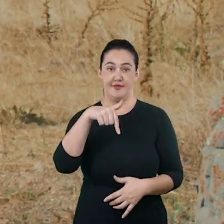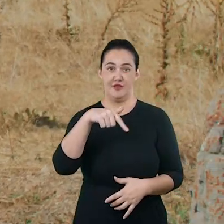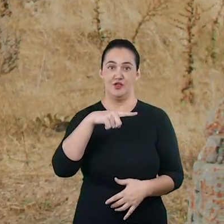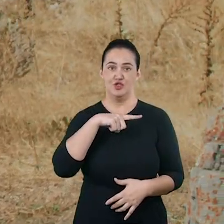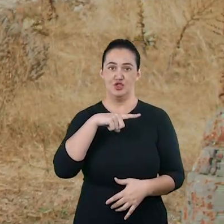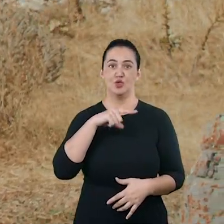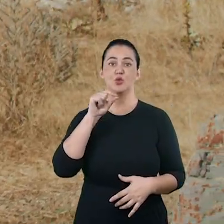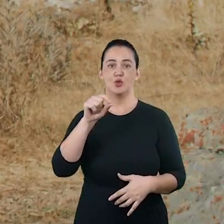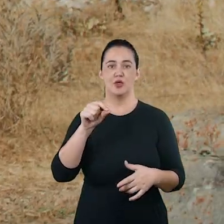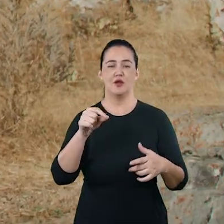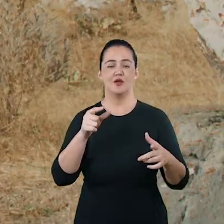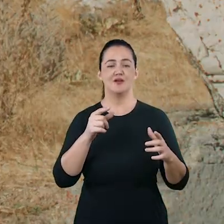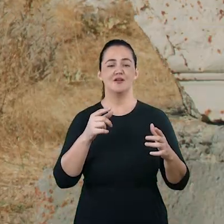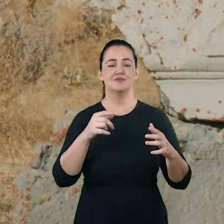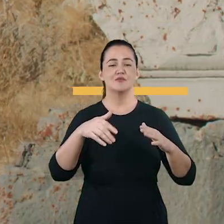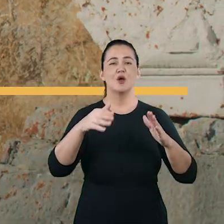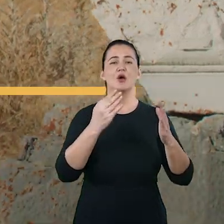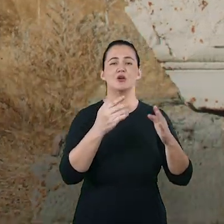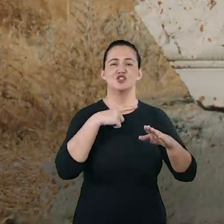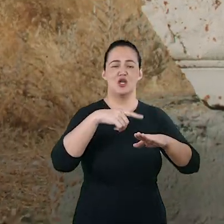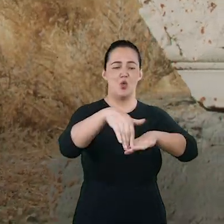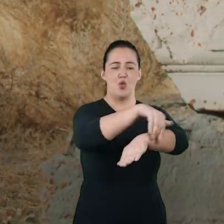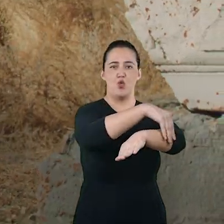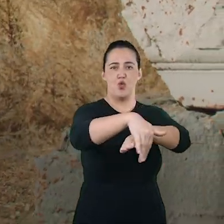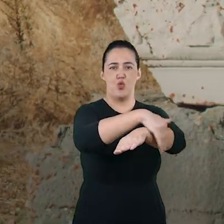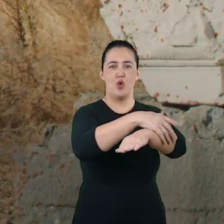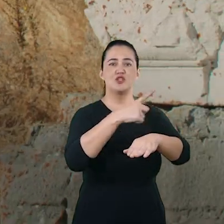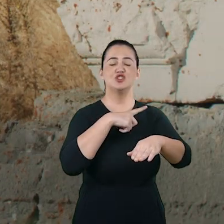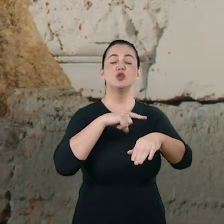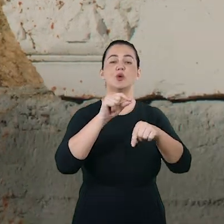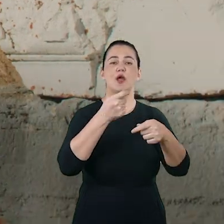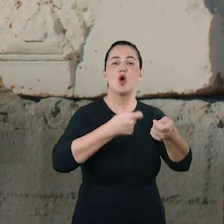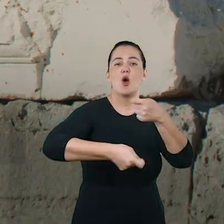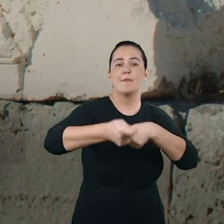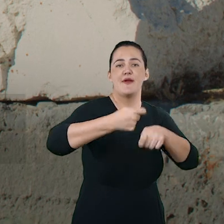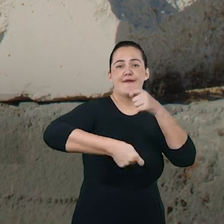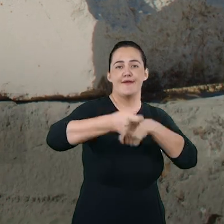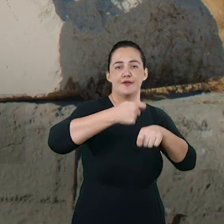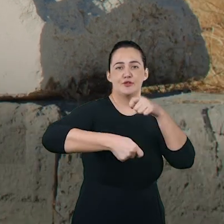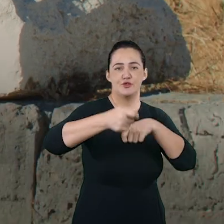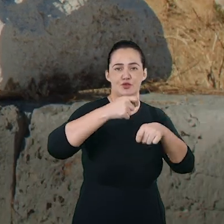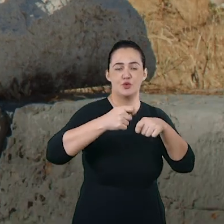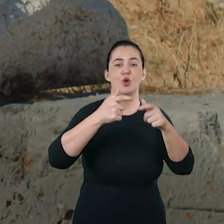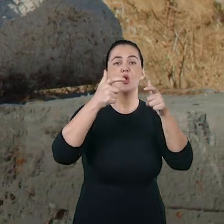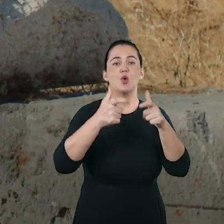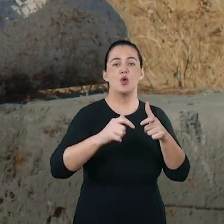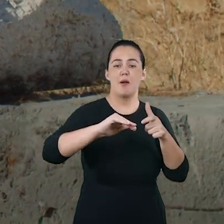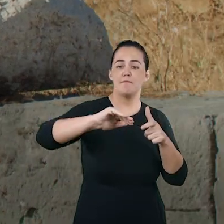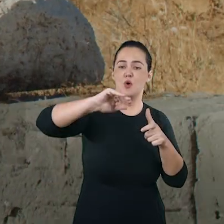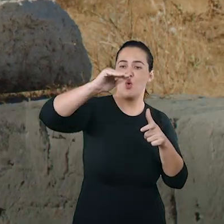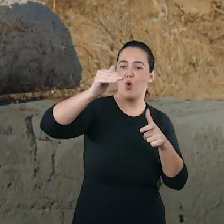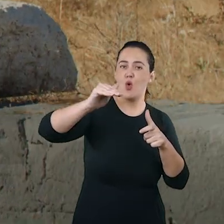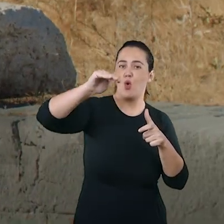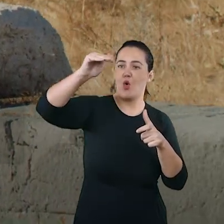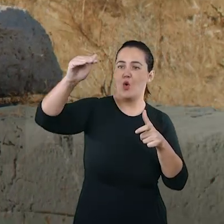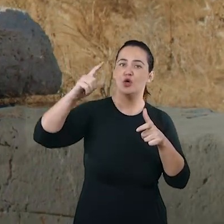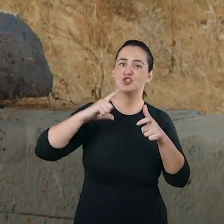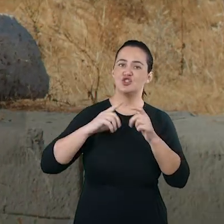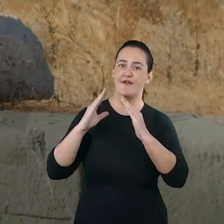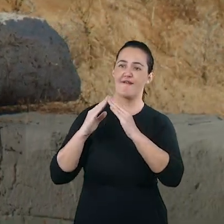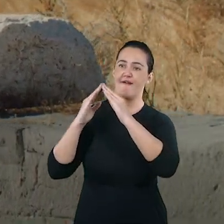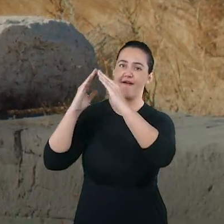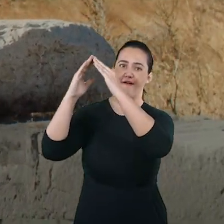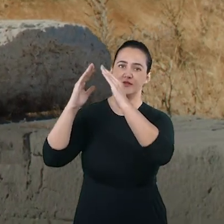a parte comercial da cidade. A parte alta, onde ficavam as casas, especialmente das pessoas mais